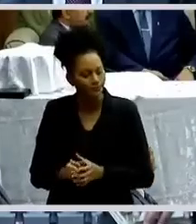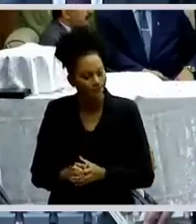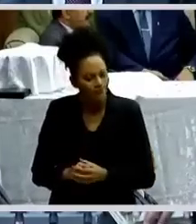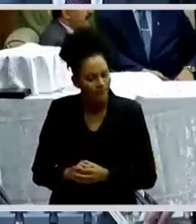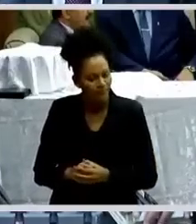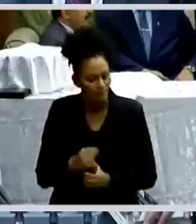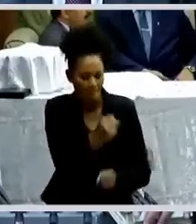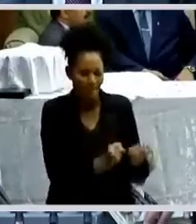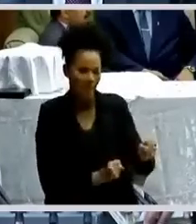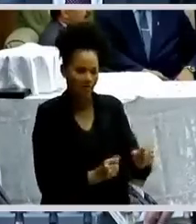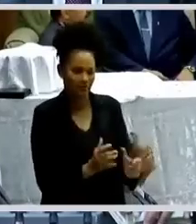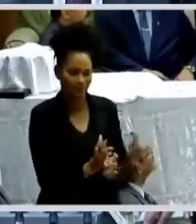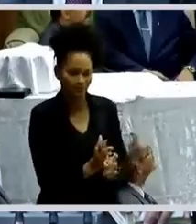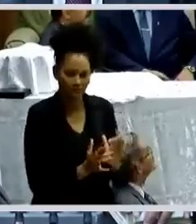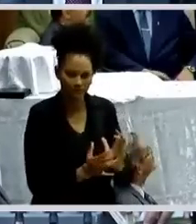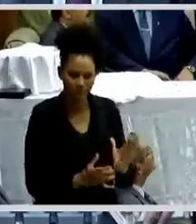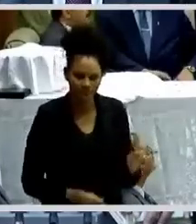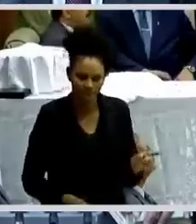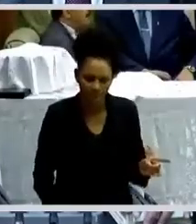matar Jesus.